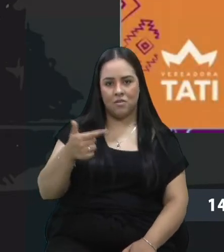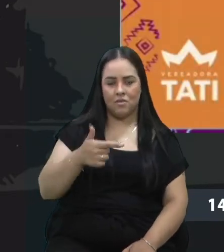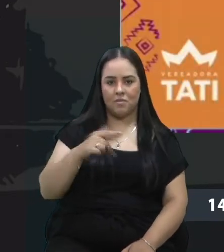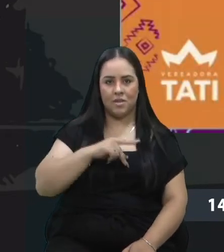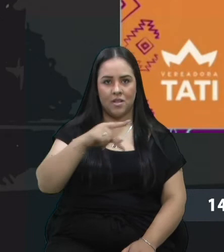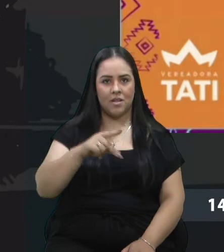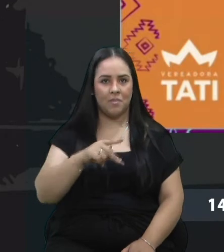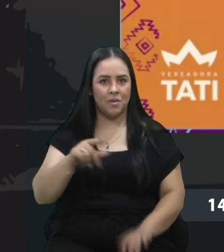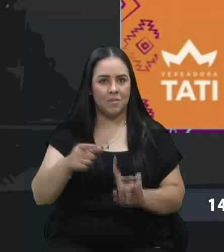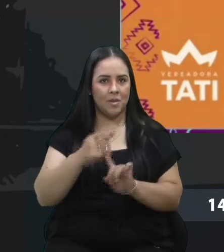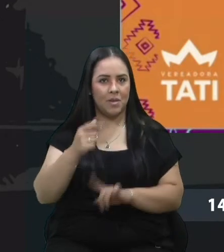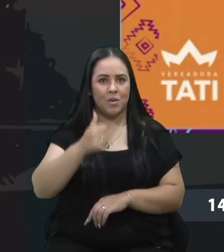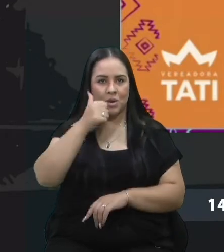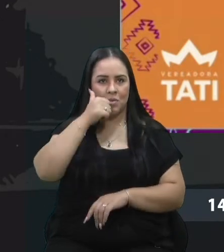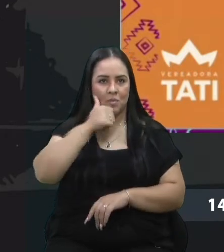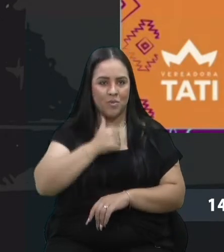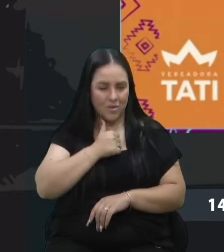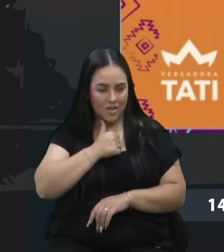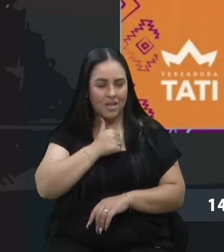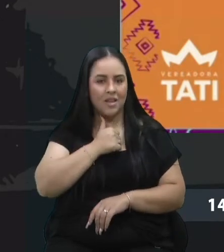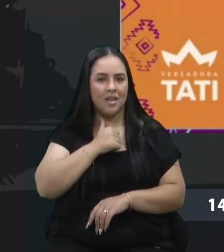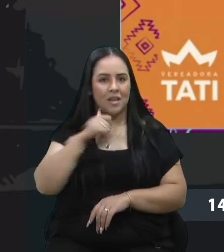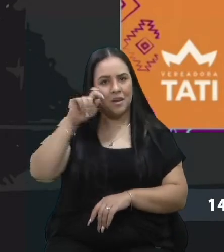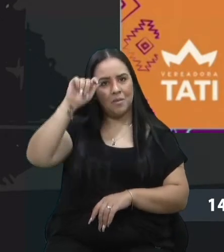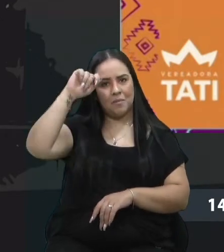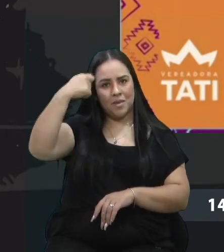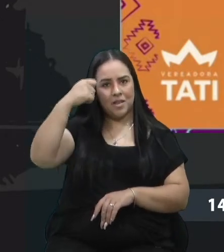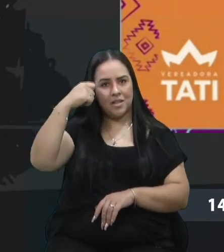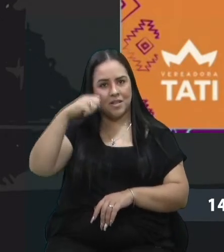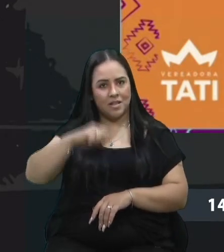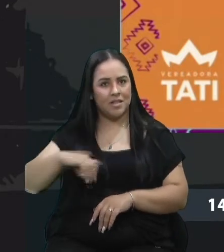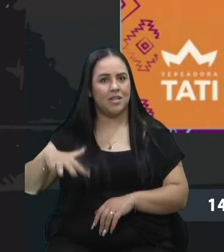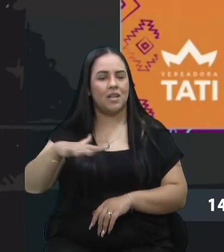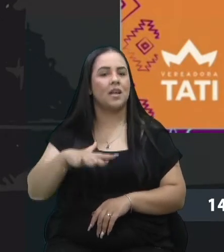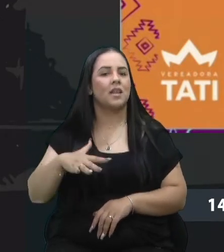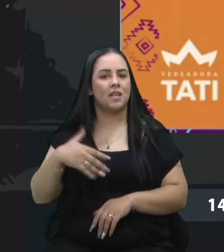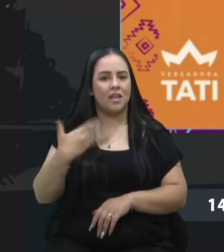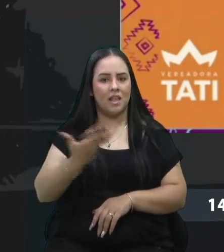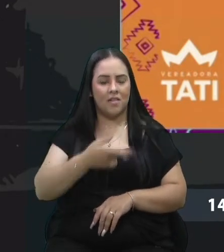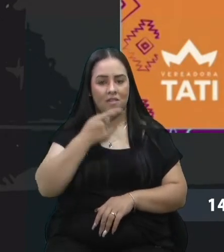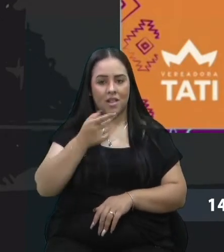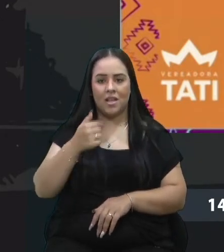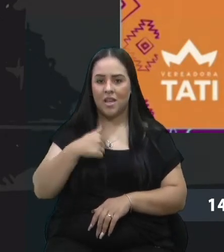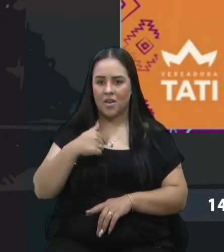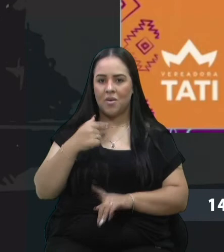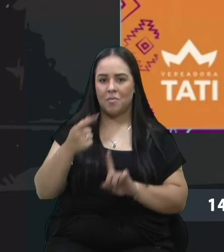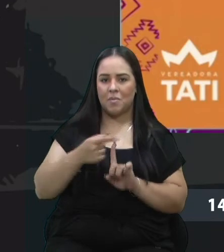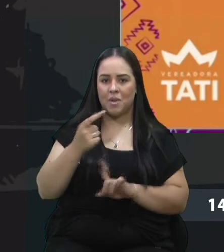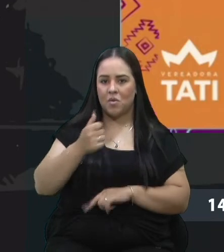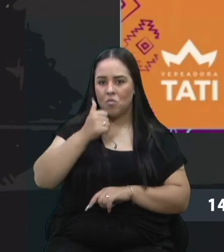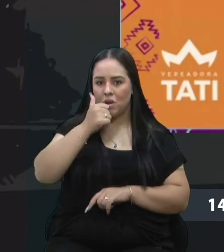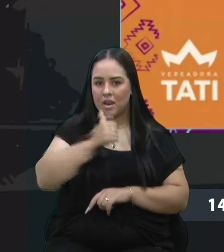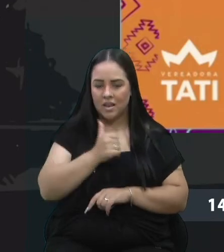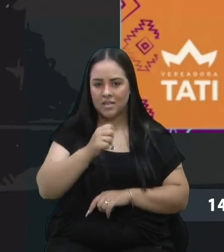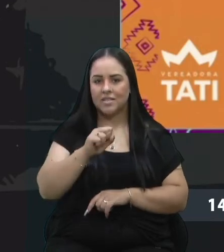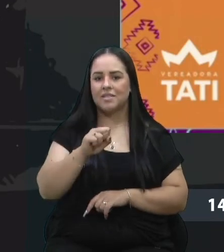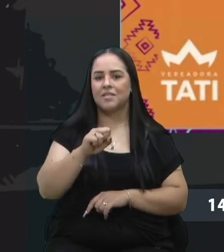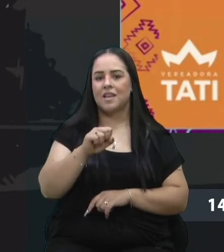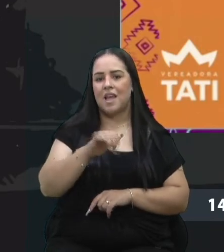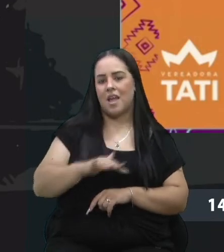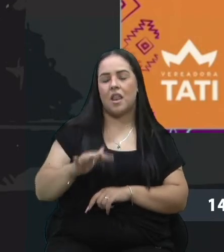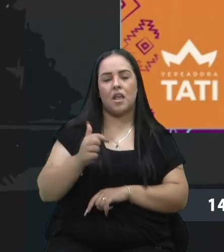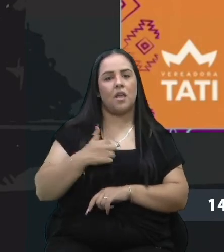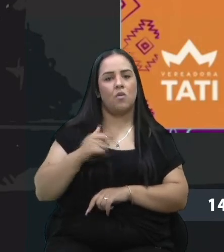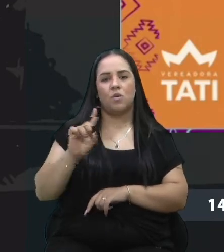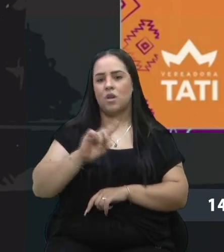negra neste posto. E ela mesma diz, né, embora eu seja a primeira mulher neste posto, não serei